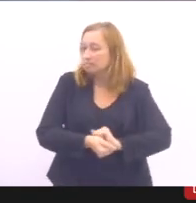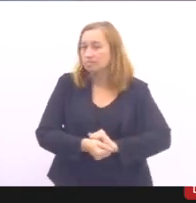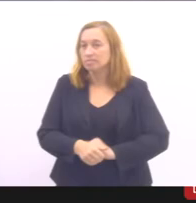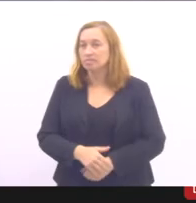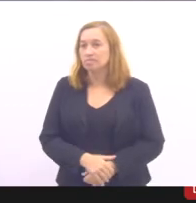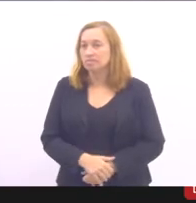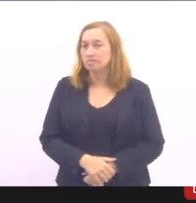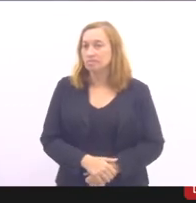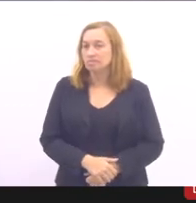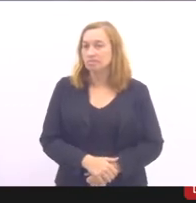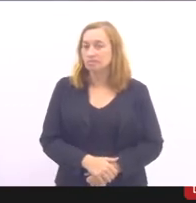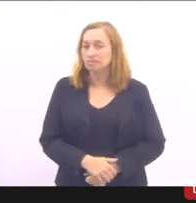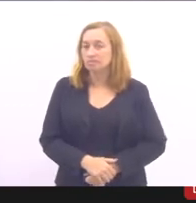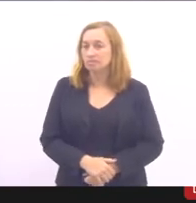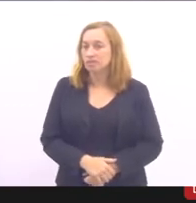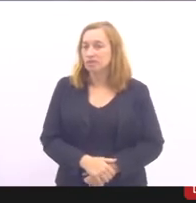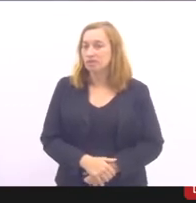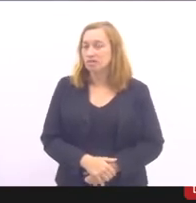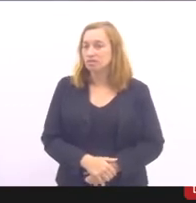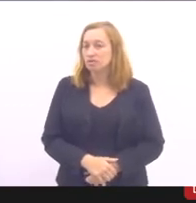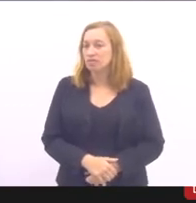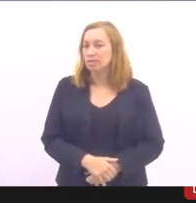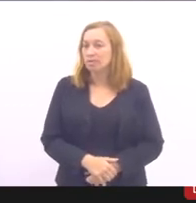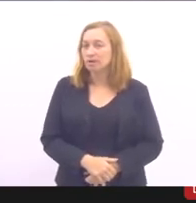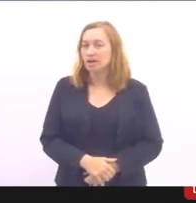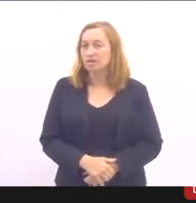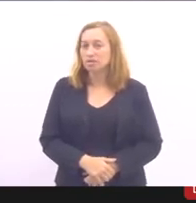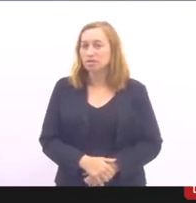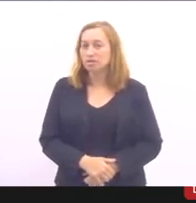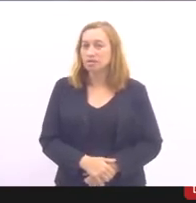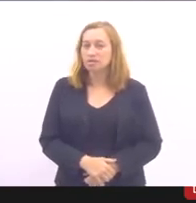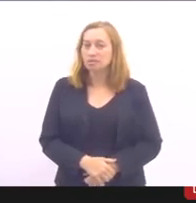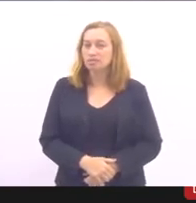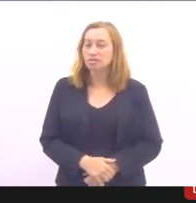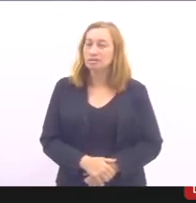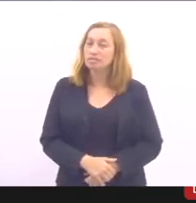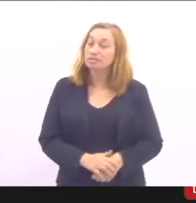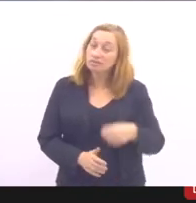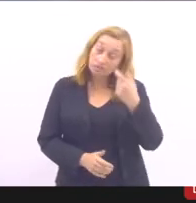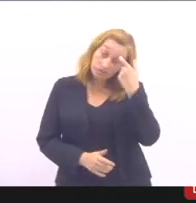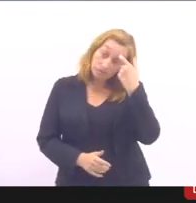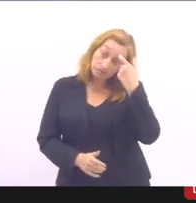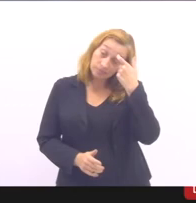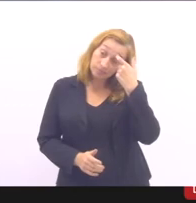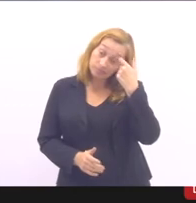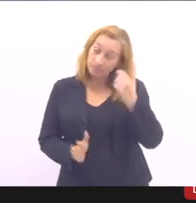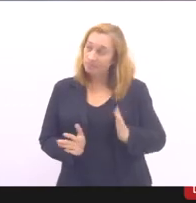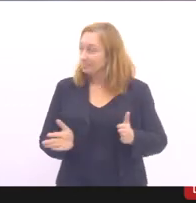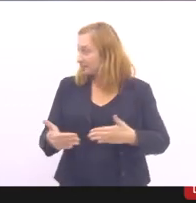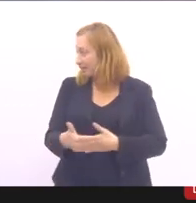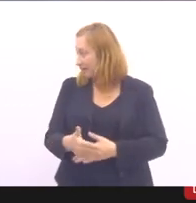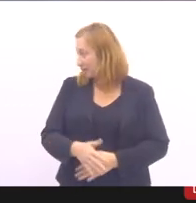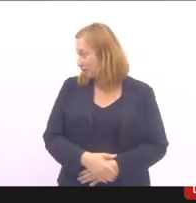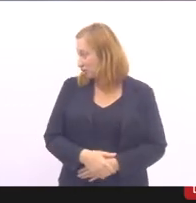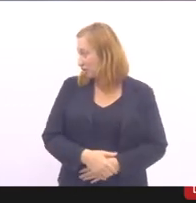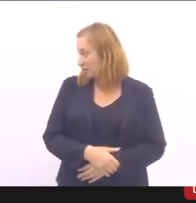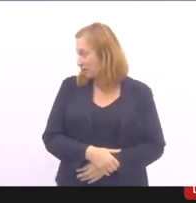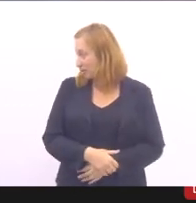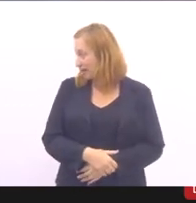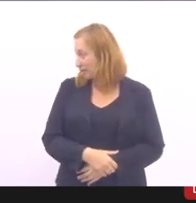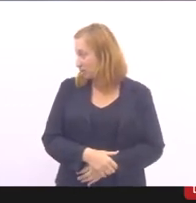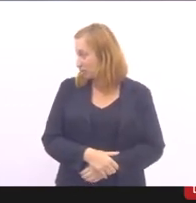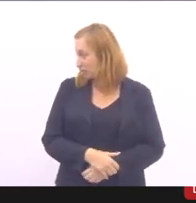para a nossa realidade, já que a nossa regulamentação ela abrange não só a logística reversa de embalagens, mas de outras tipologias de resíduos